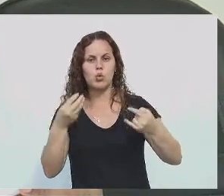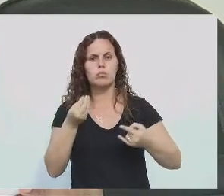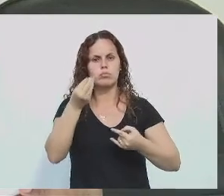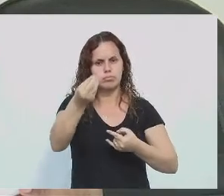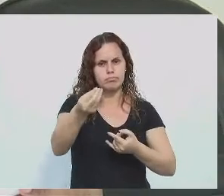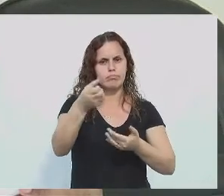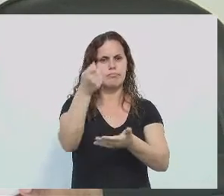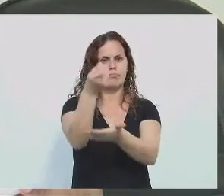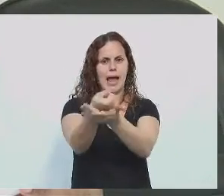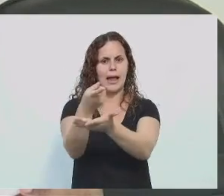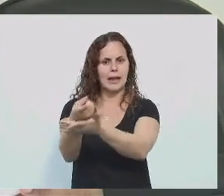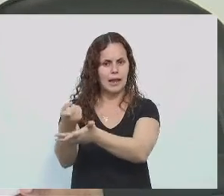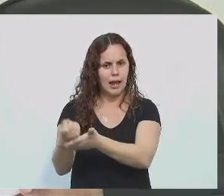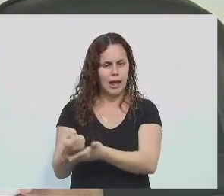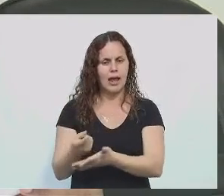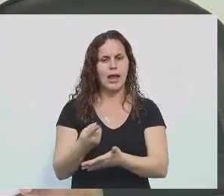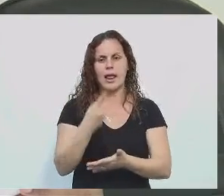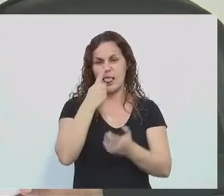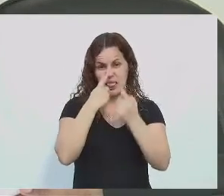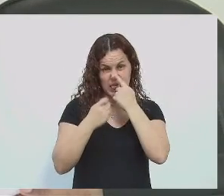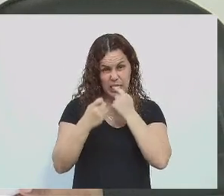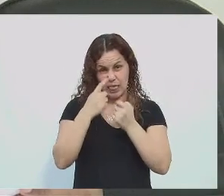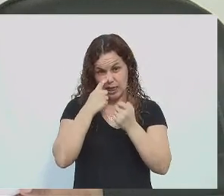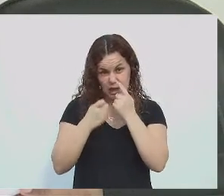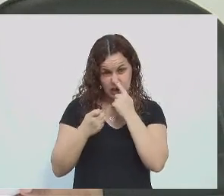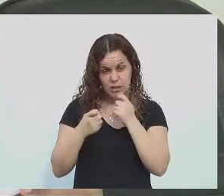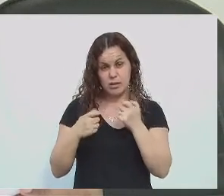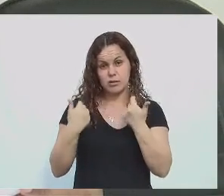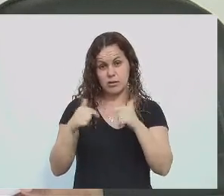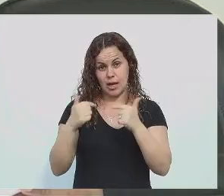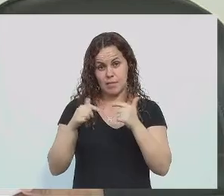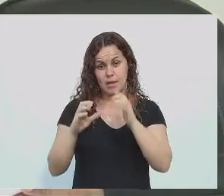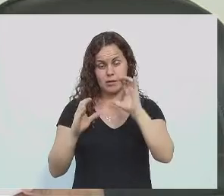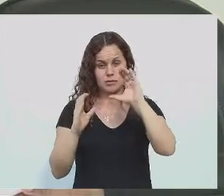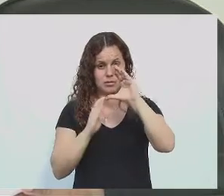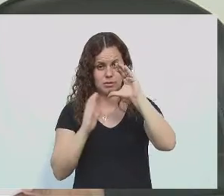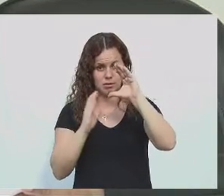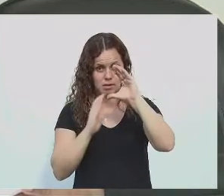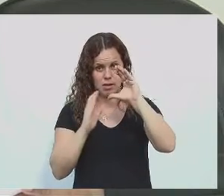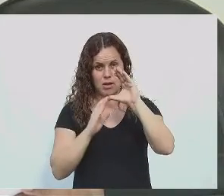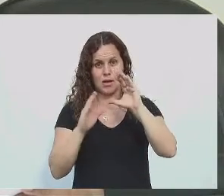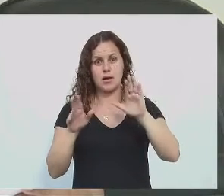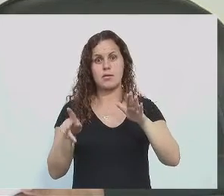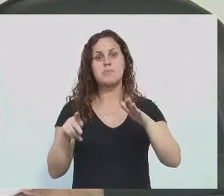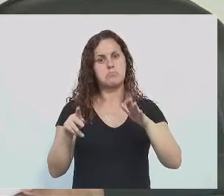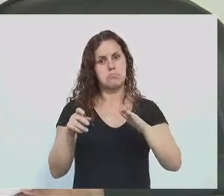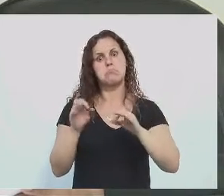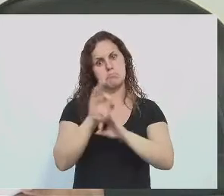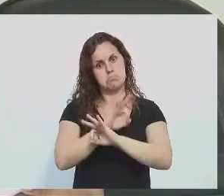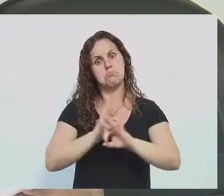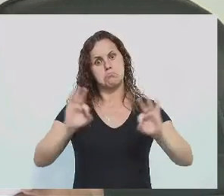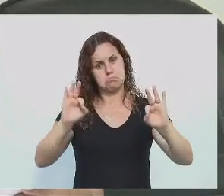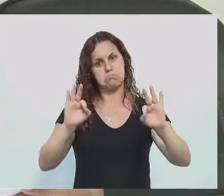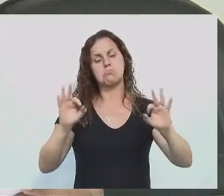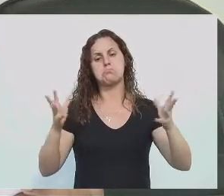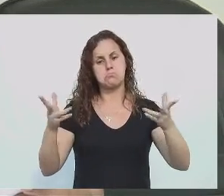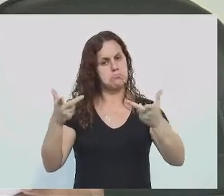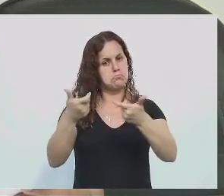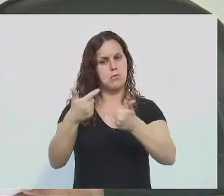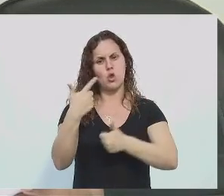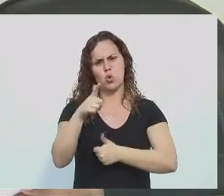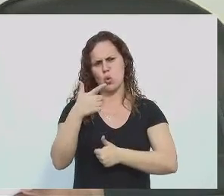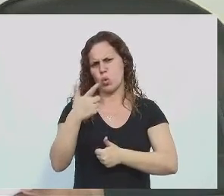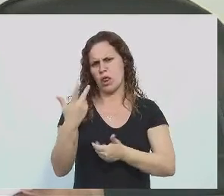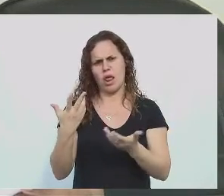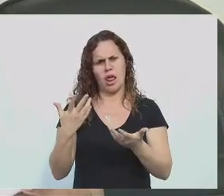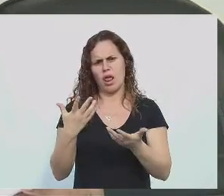esgoto, taxa de lixo, são um serviço realizado pelo SAAE de forma satisfatória, sem trazer transtorno